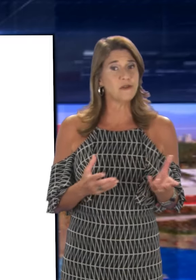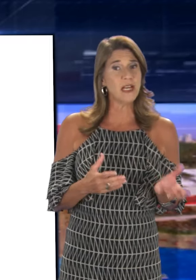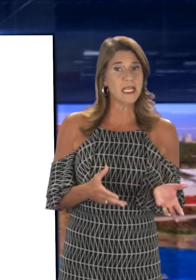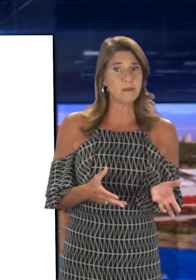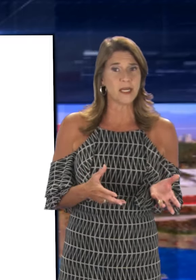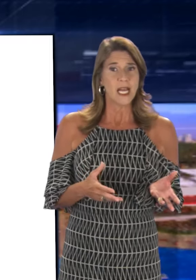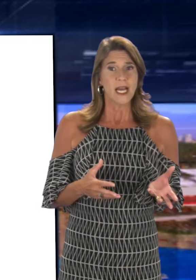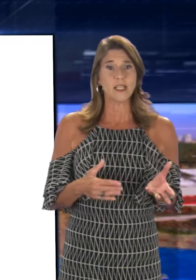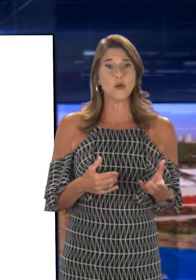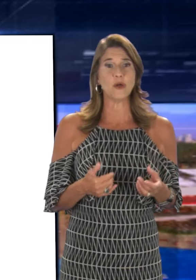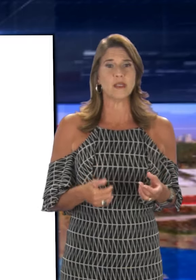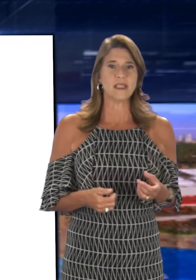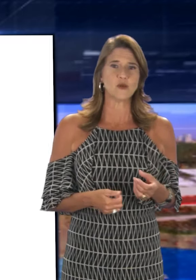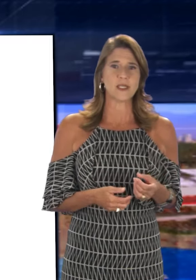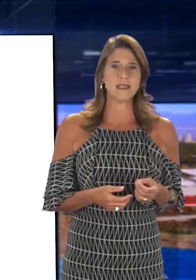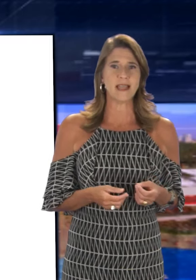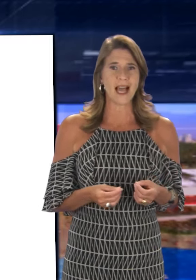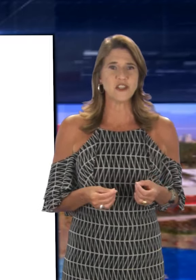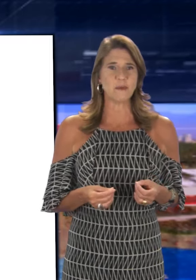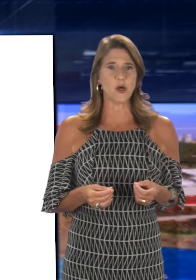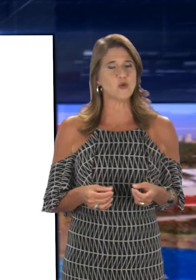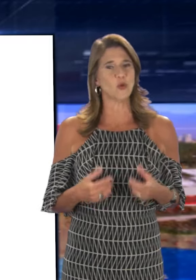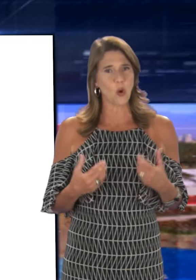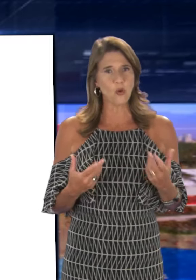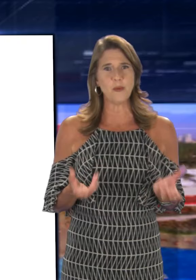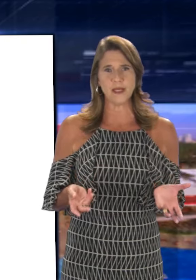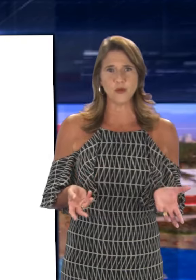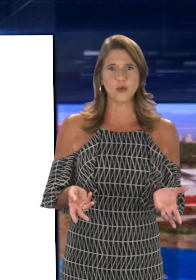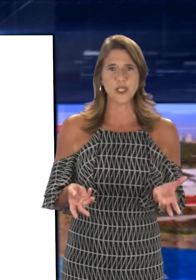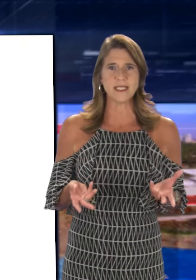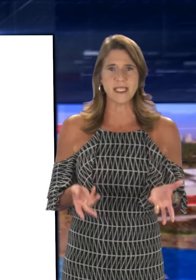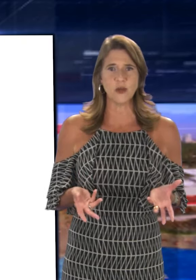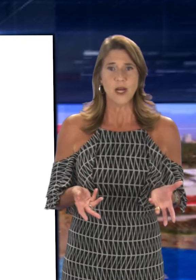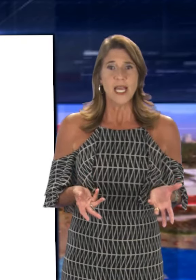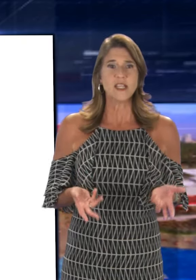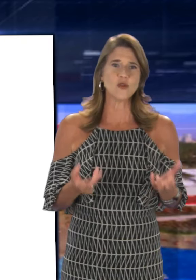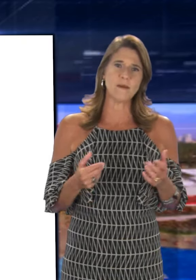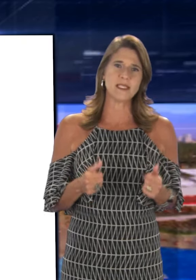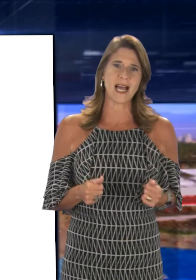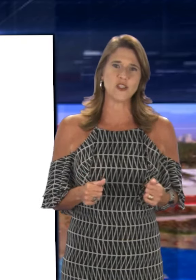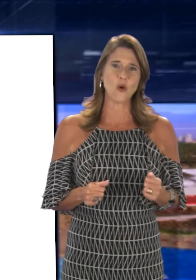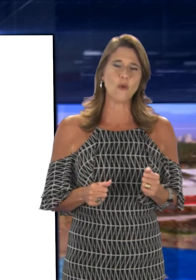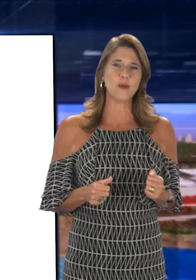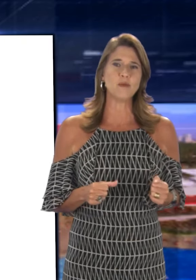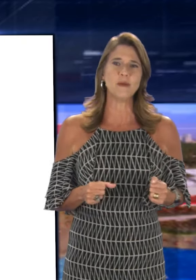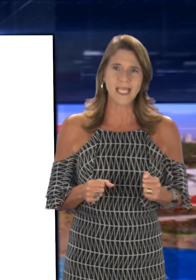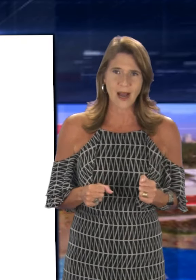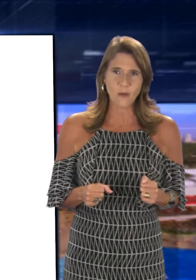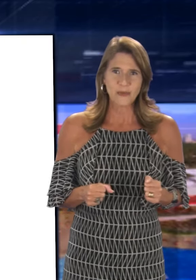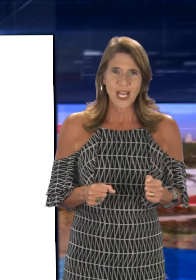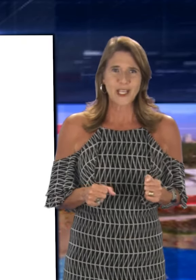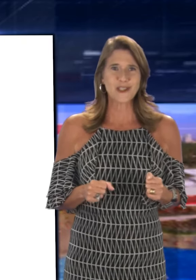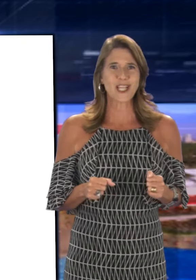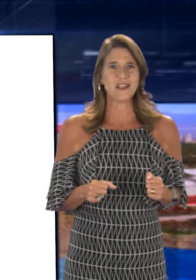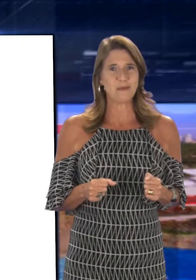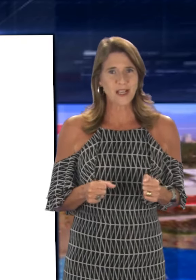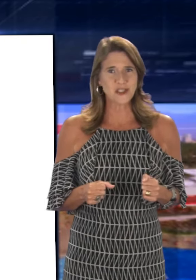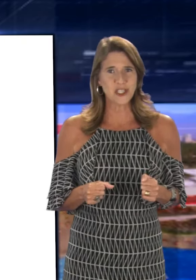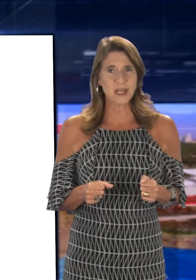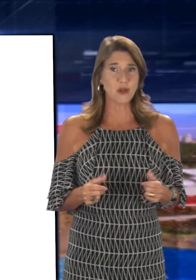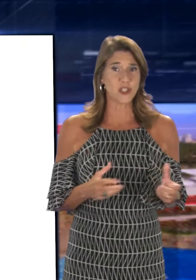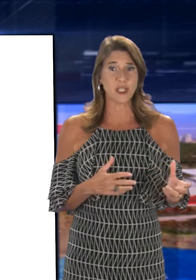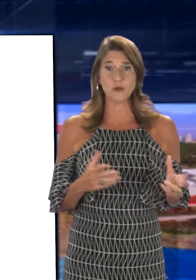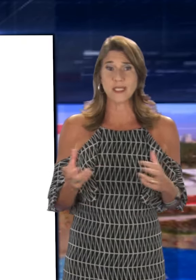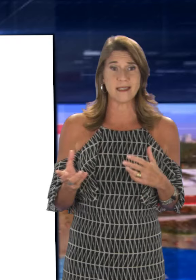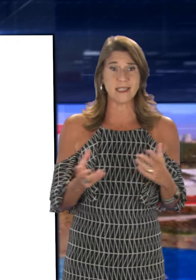apresenta a história de Felipe retornando a sua cidade após o longo período de exílio e sua amizade com o primo Miguel que